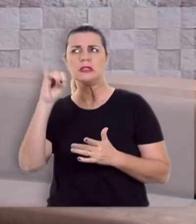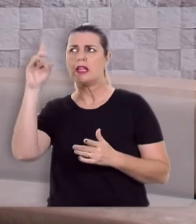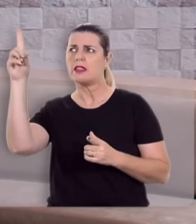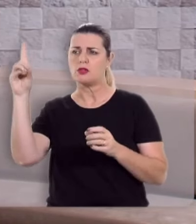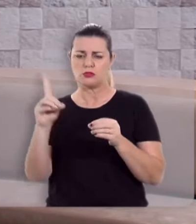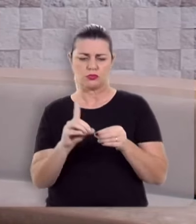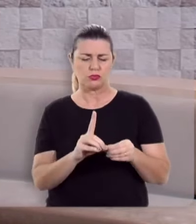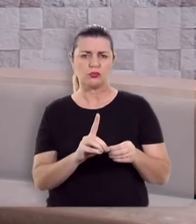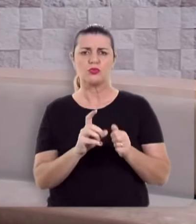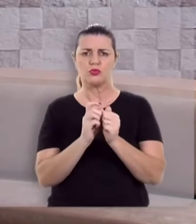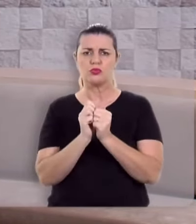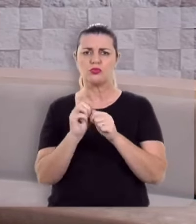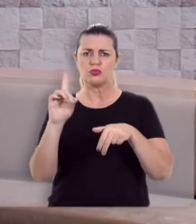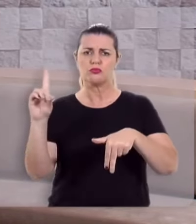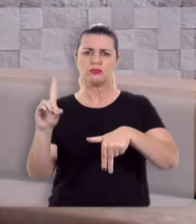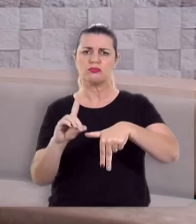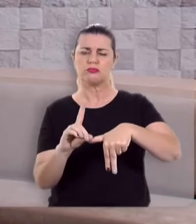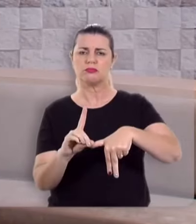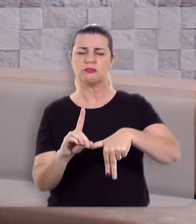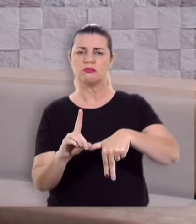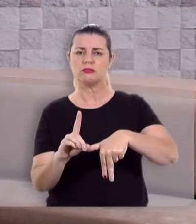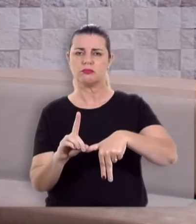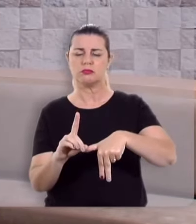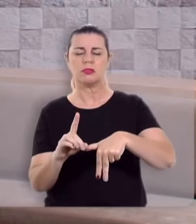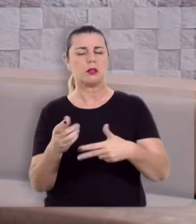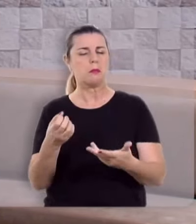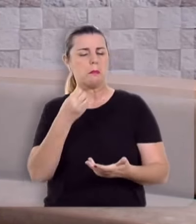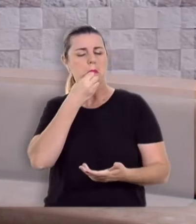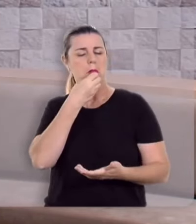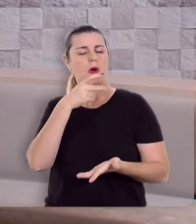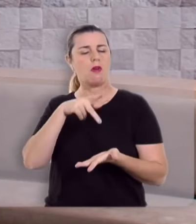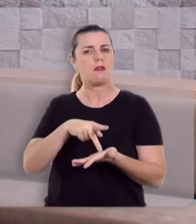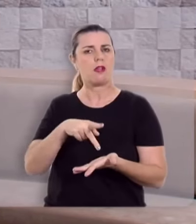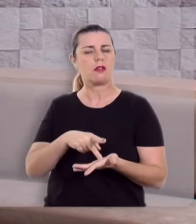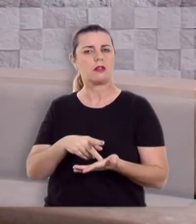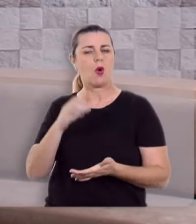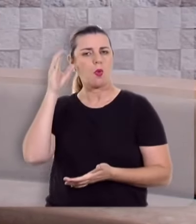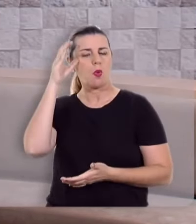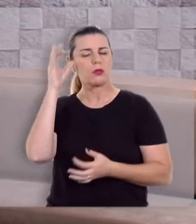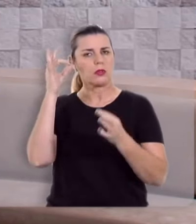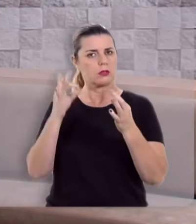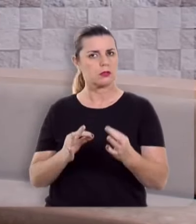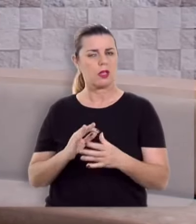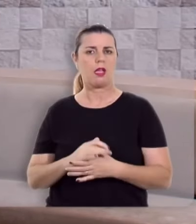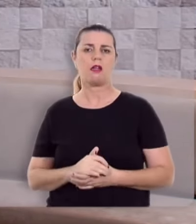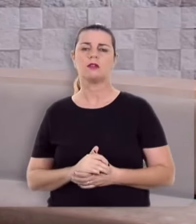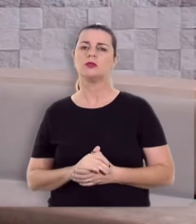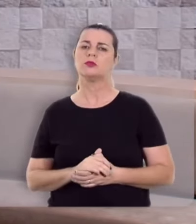fosse com ele, sua teologia estava boa, seu conceito estava certo,